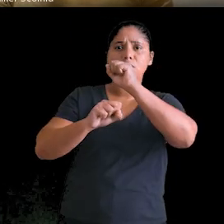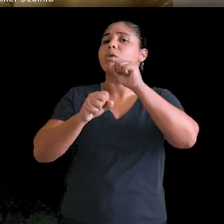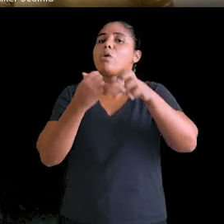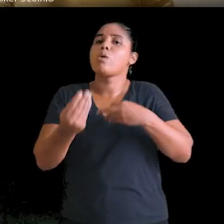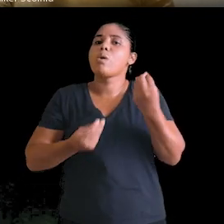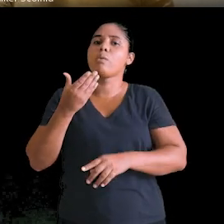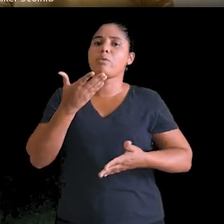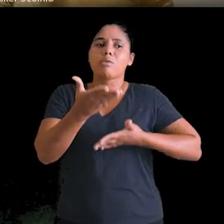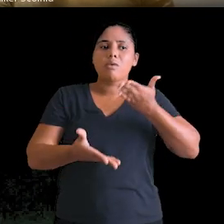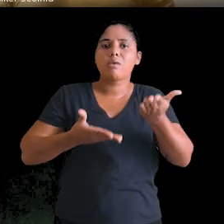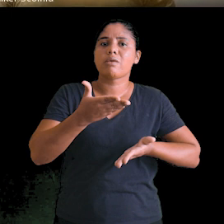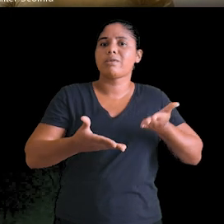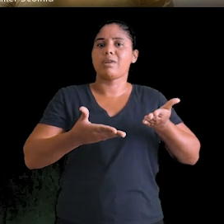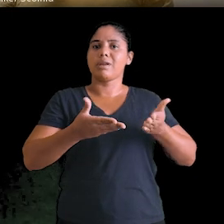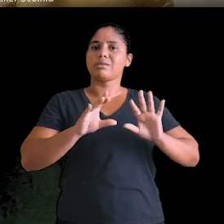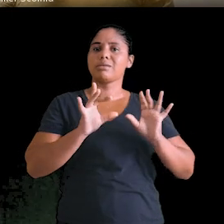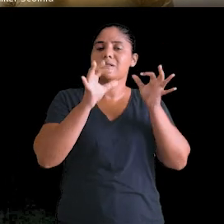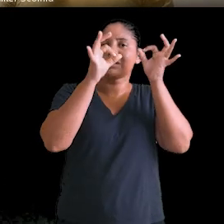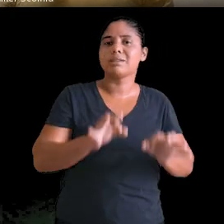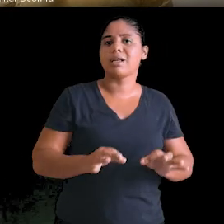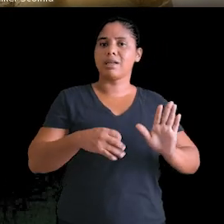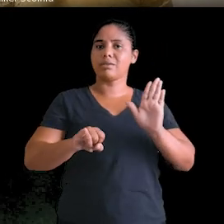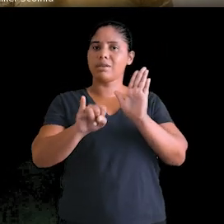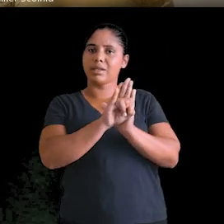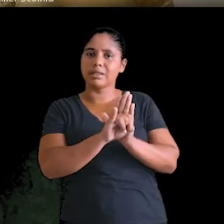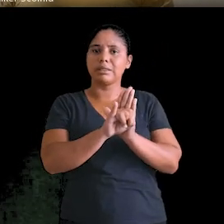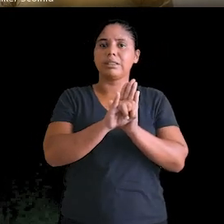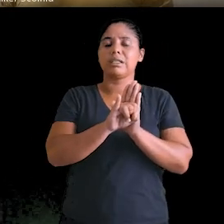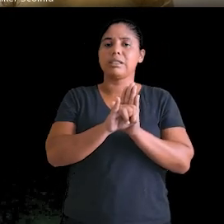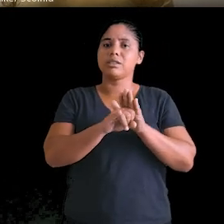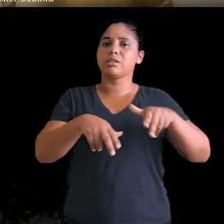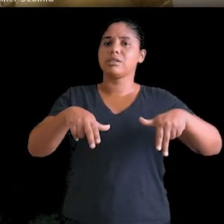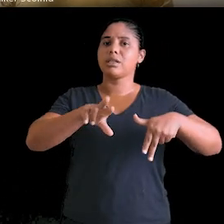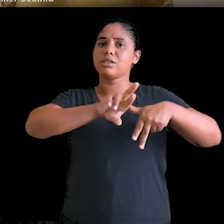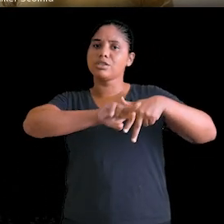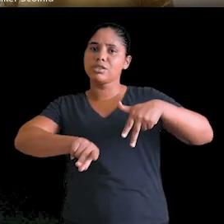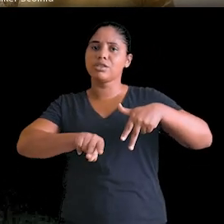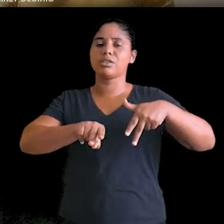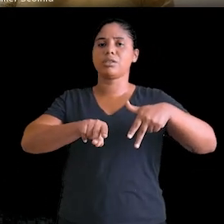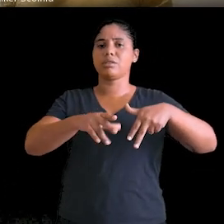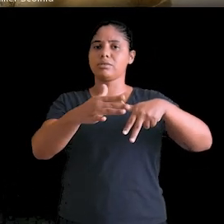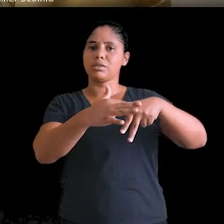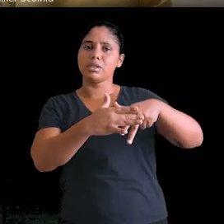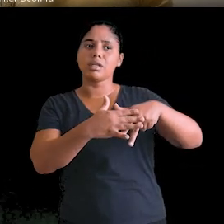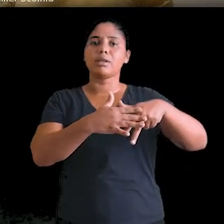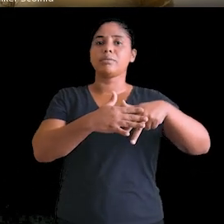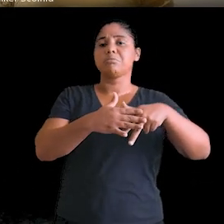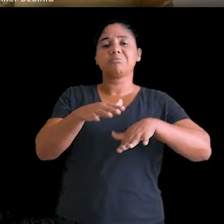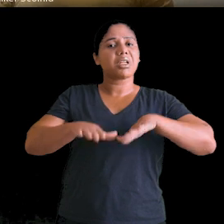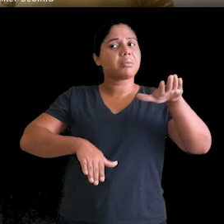de gênero desses pacientes, tá? E respeitar a especificidade deles, mas independentemente de se ser homem trans ou